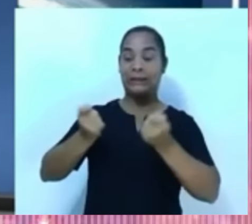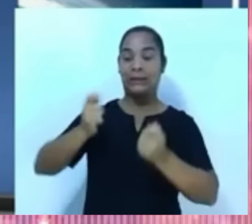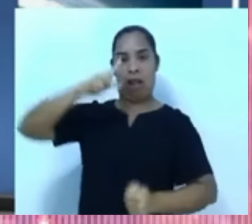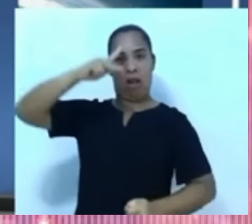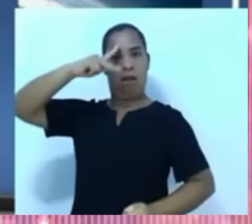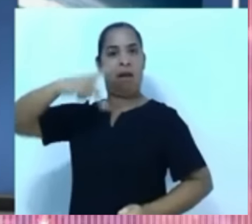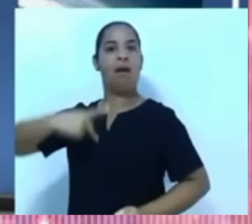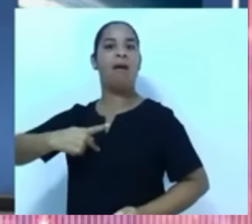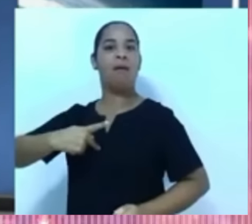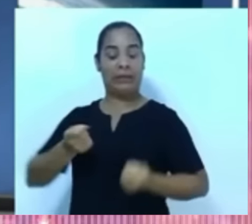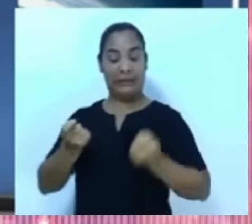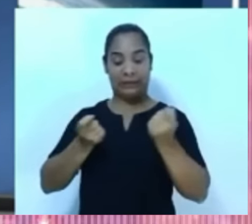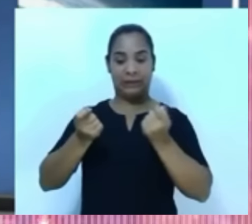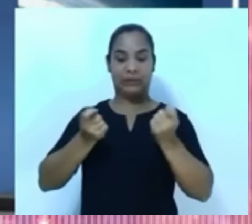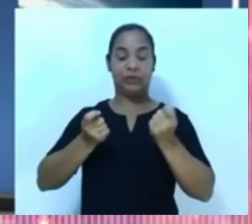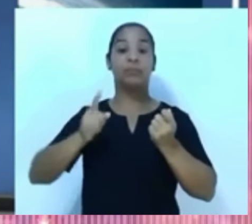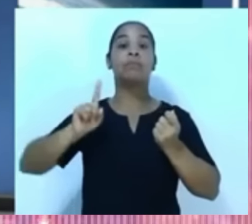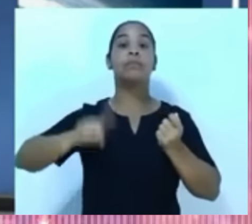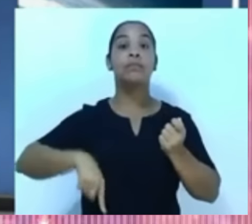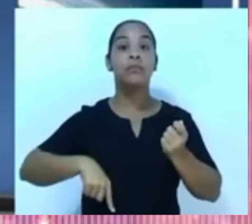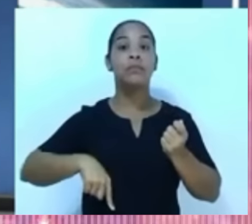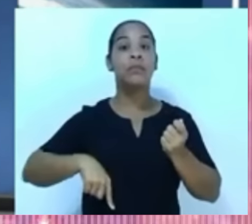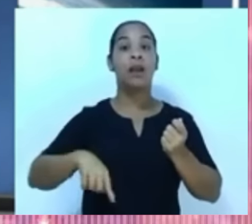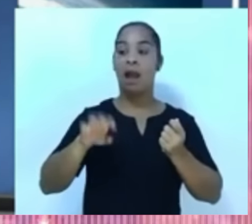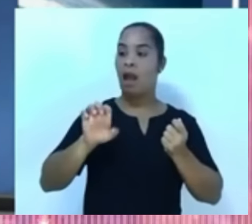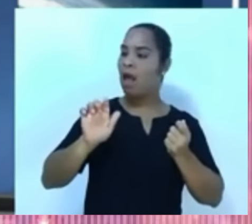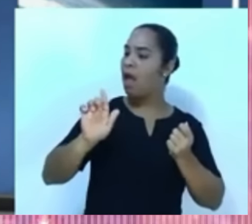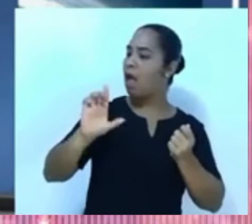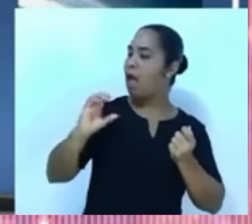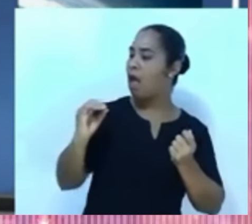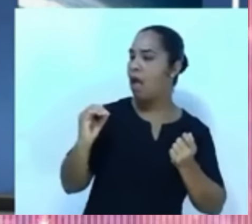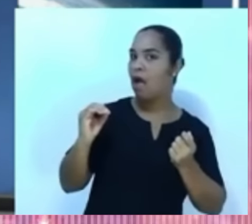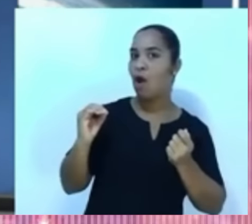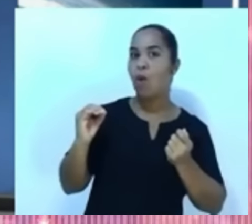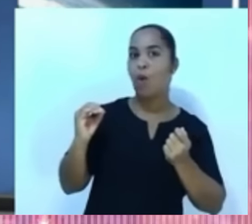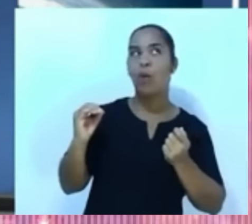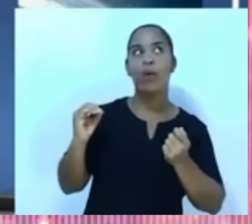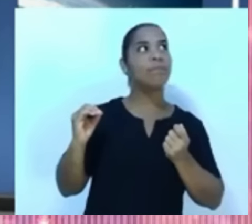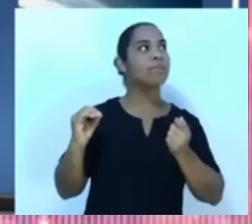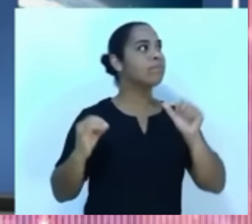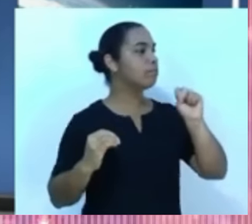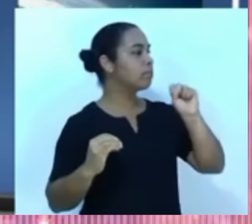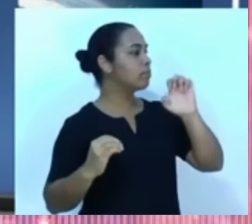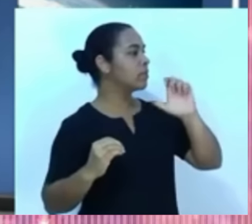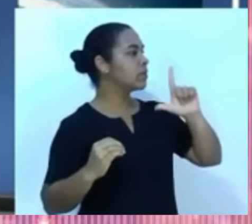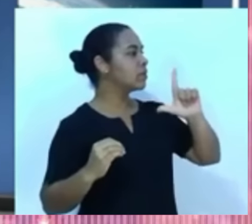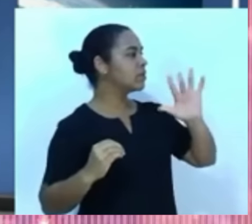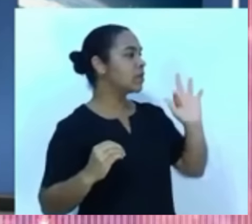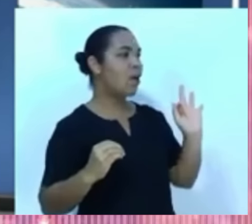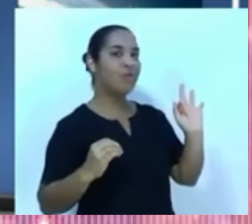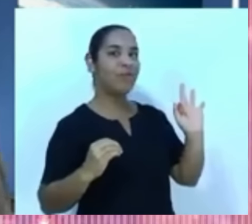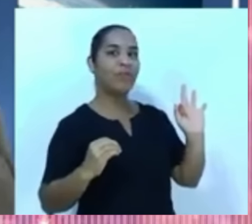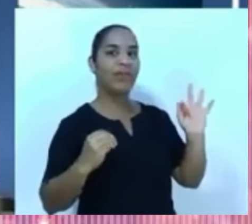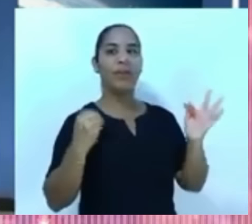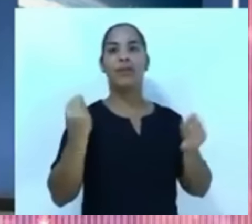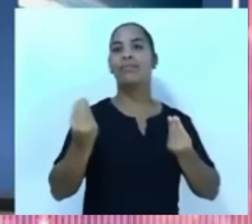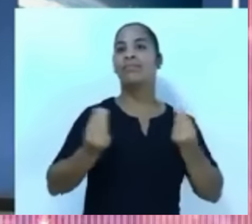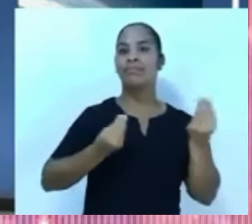nessa ponte em que o ego viaja na direção do self e apaga-se a